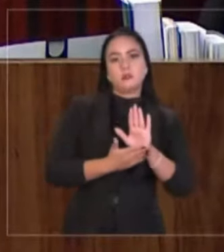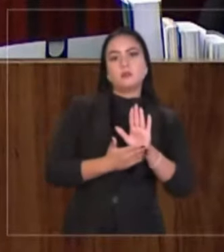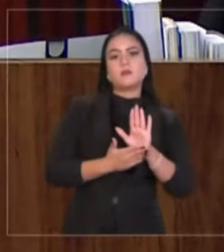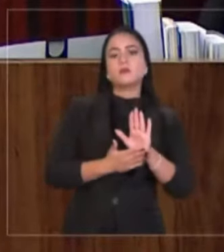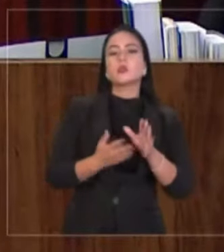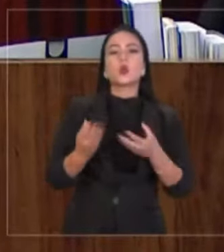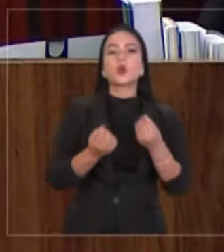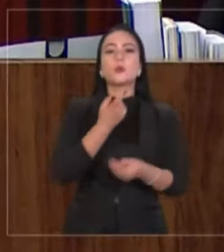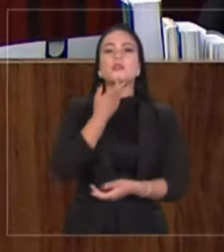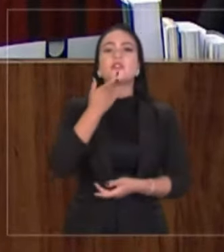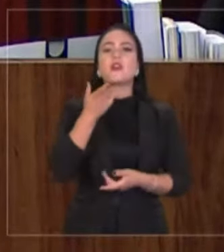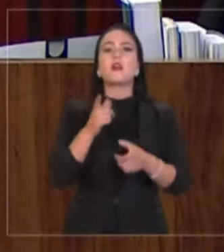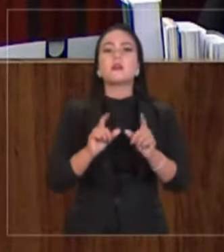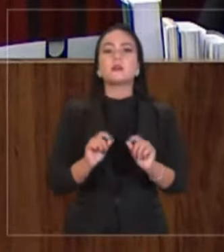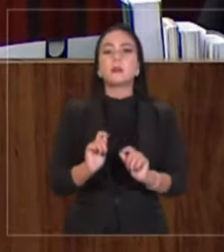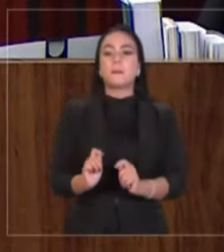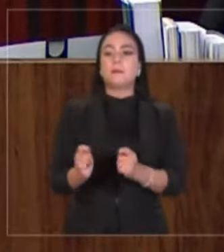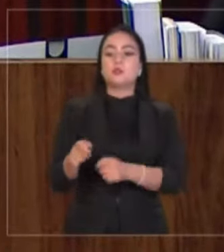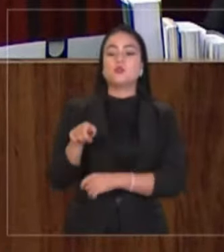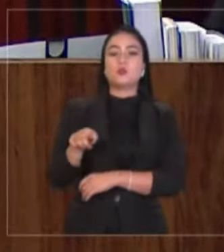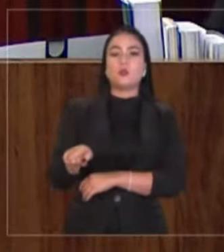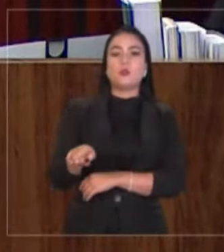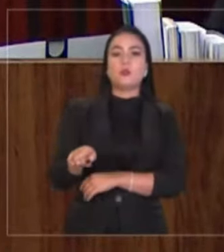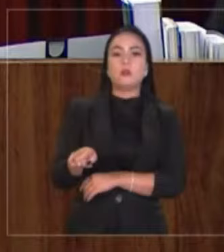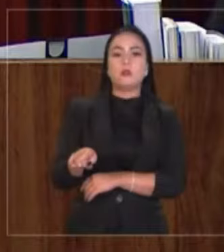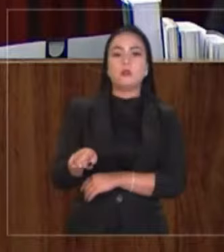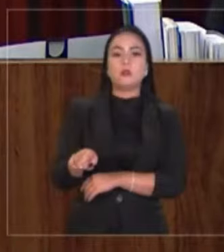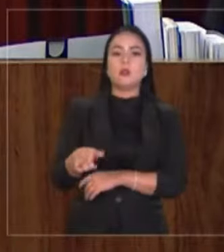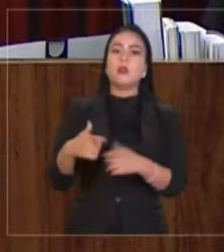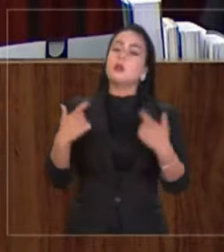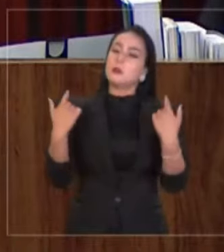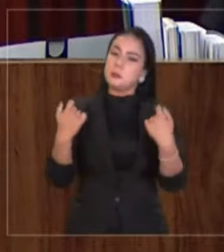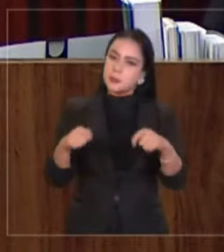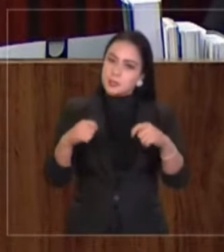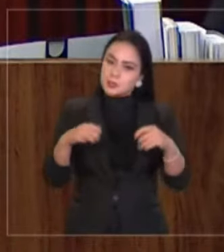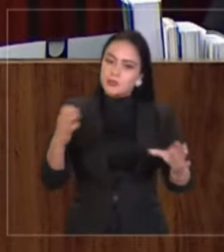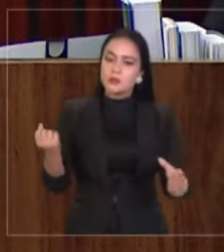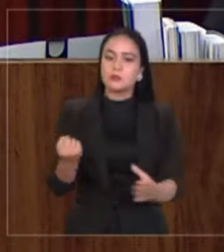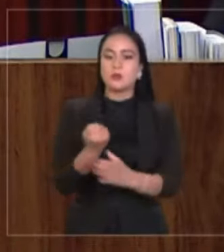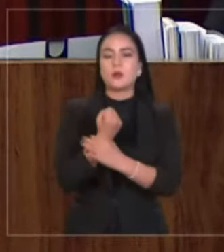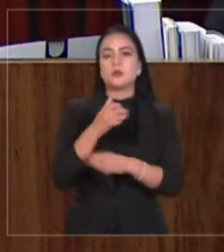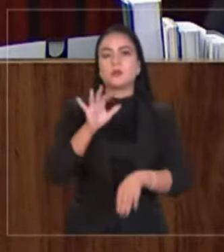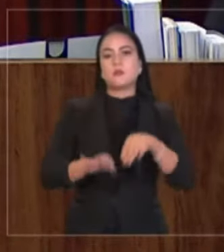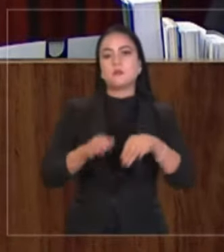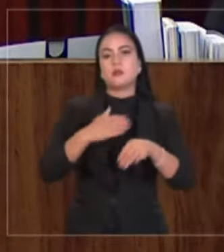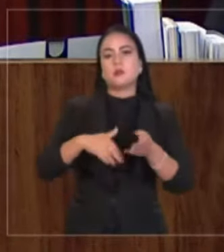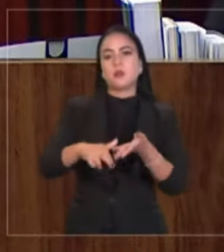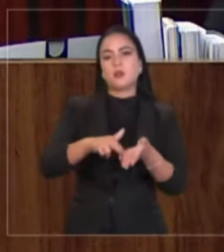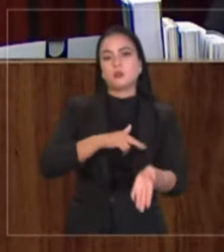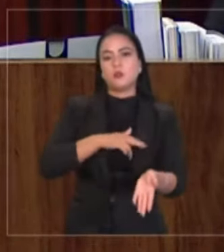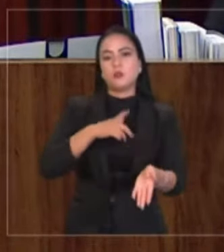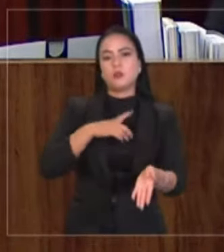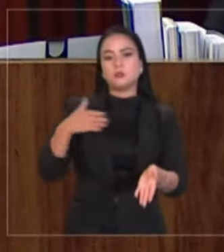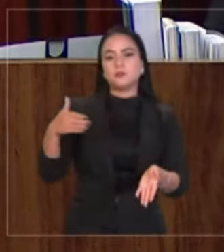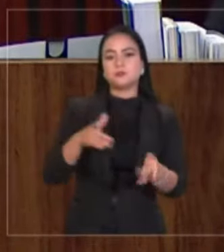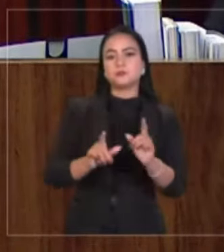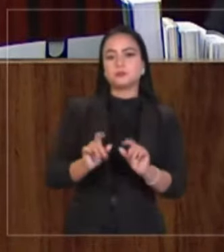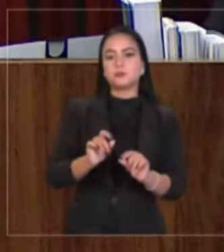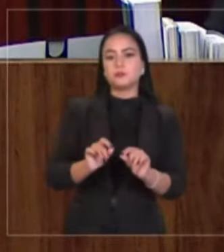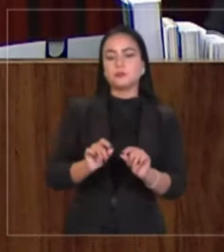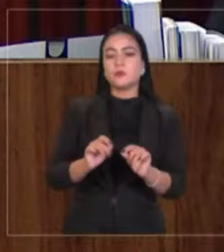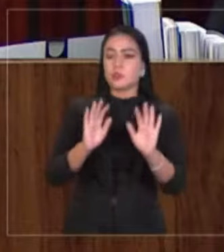que alguém eh que precisa de segurança e o ministro relator bem e